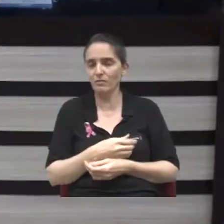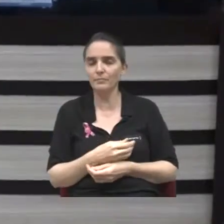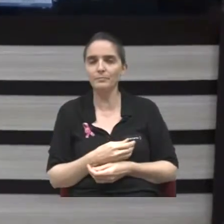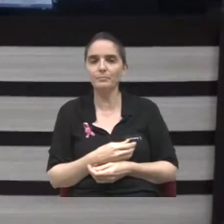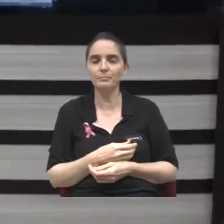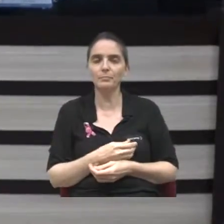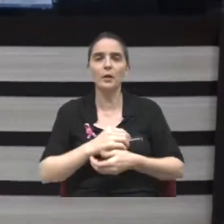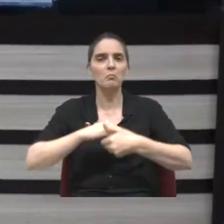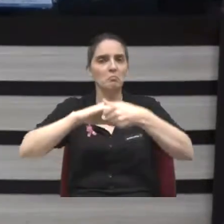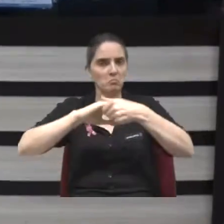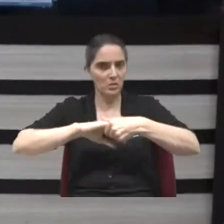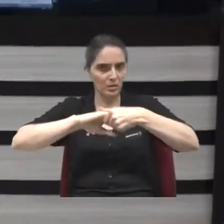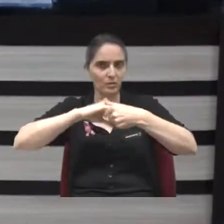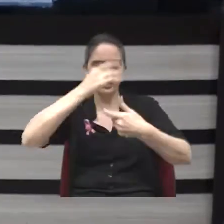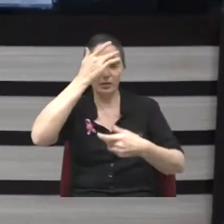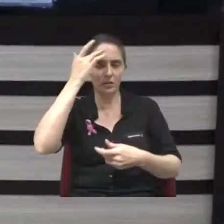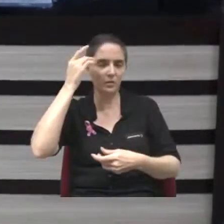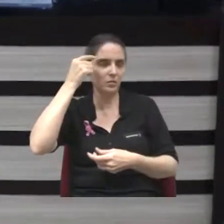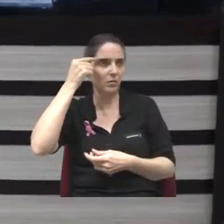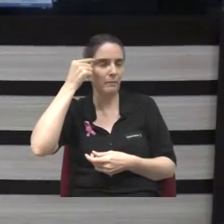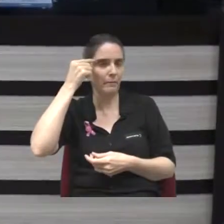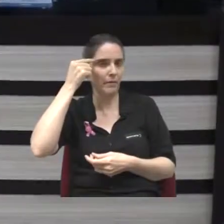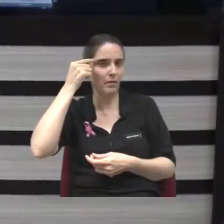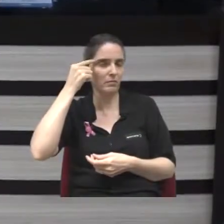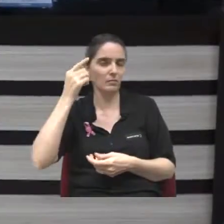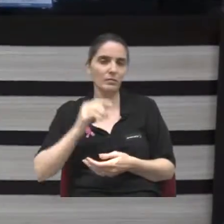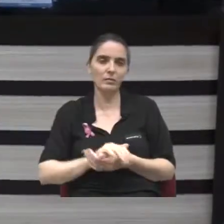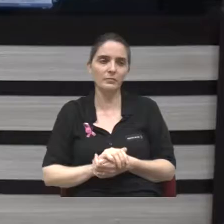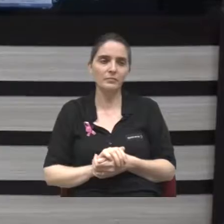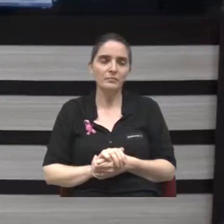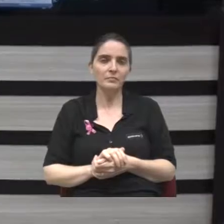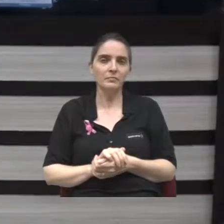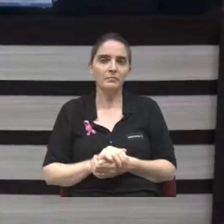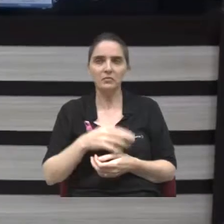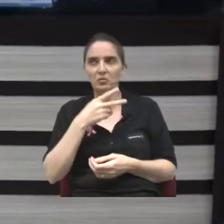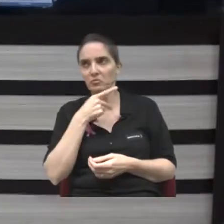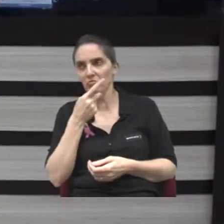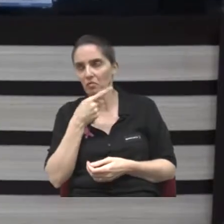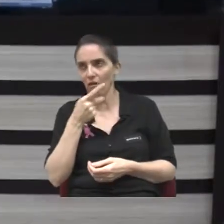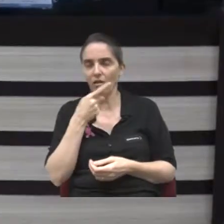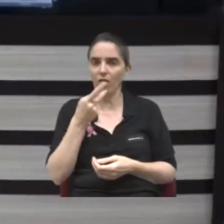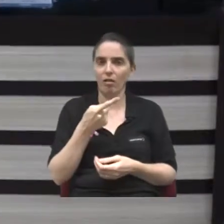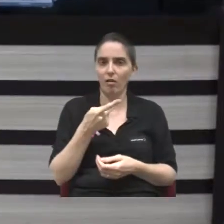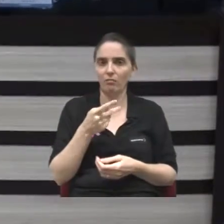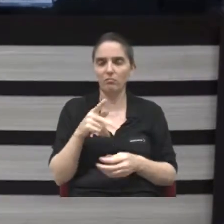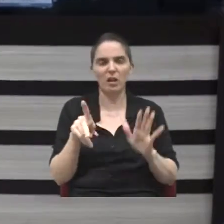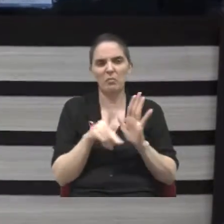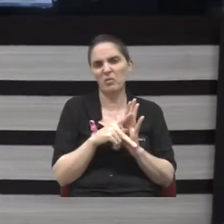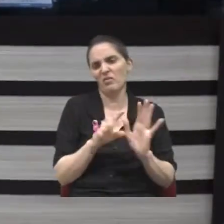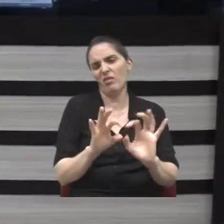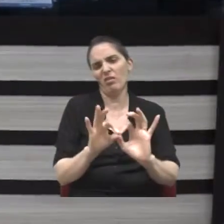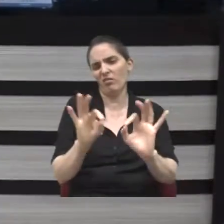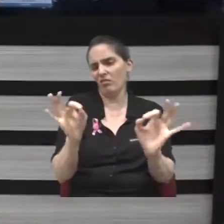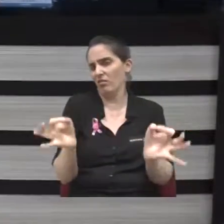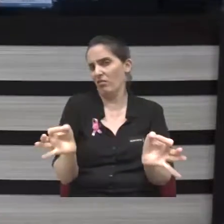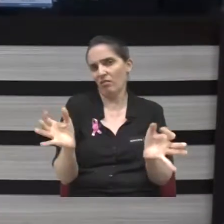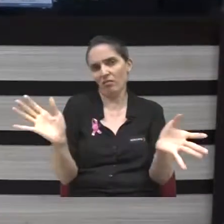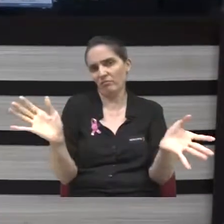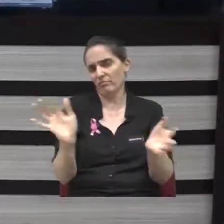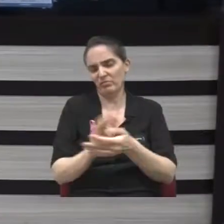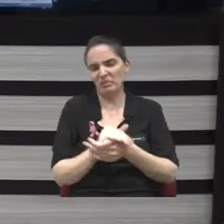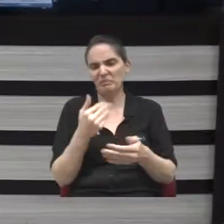podem pensar ou falar, ou até de um projeto tão simples, ou até, para que um